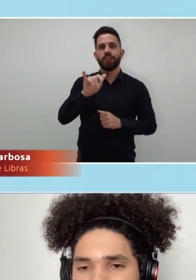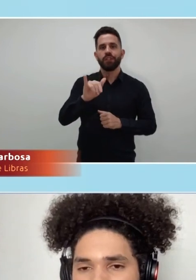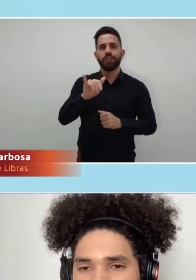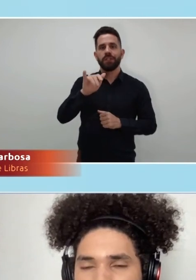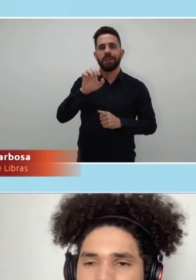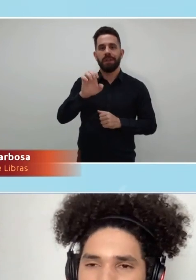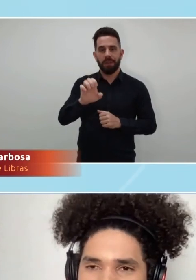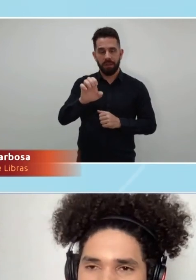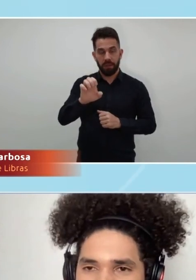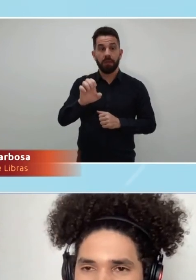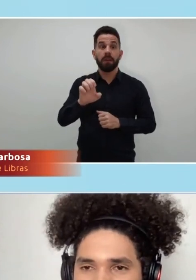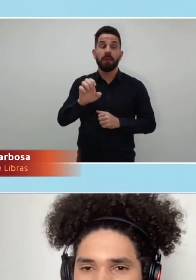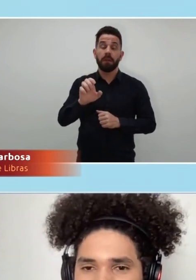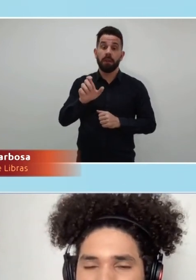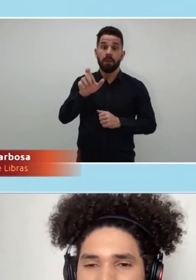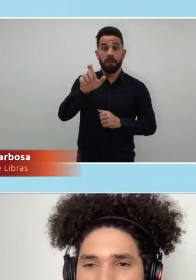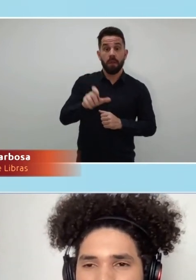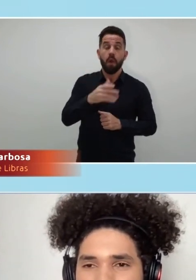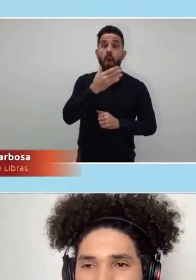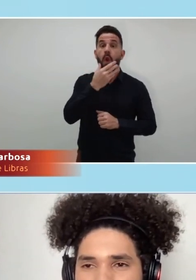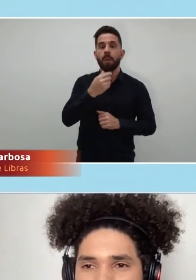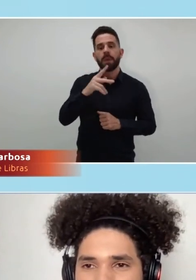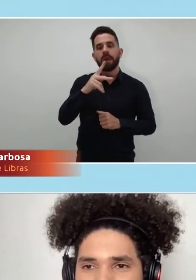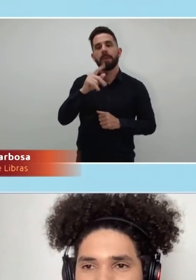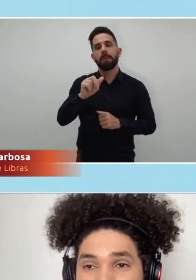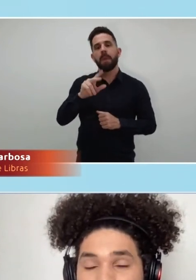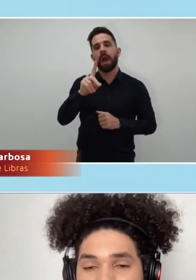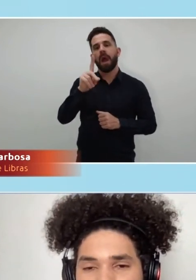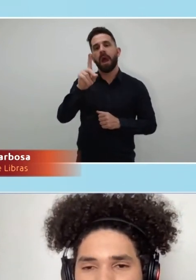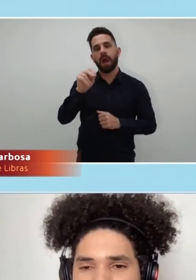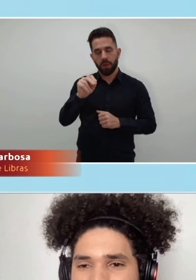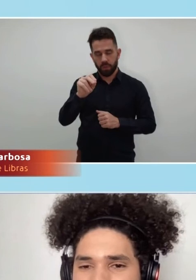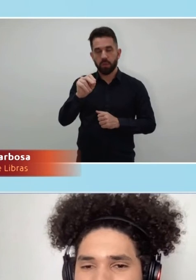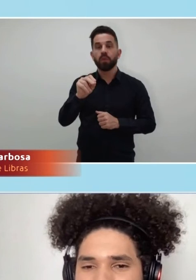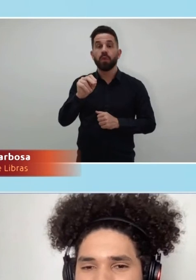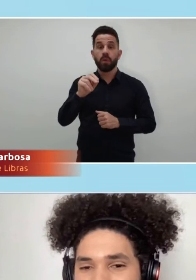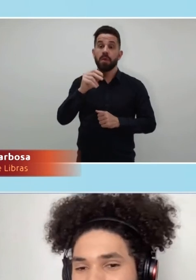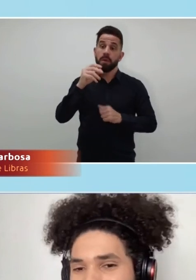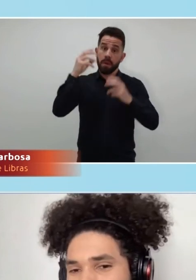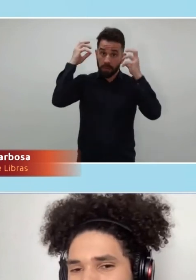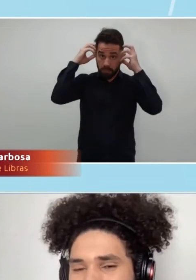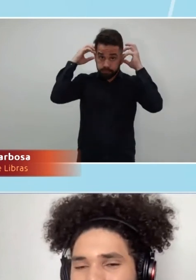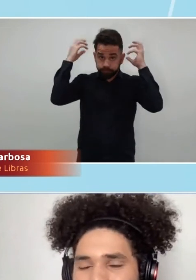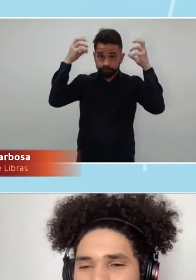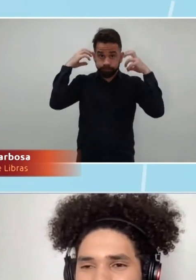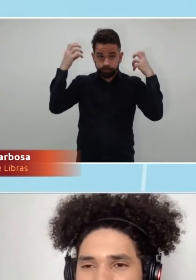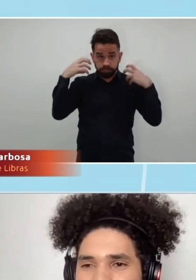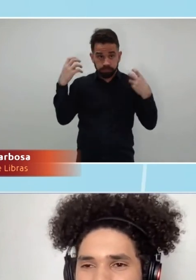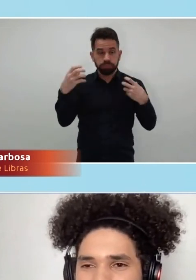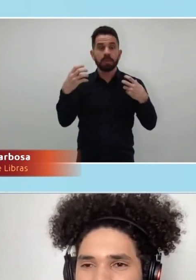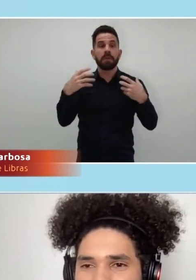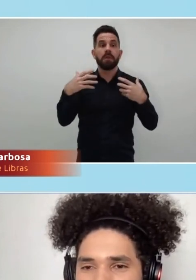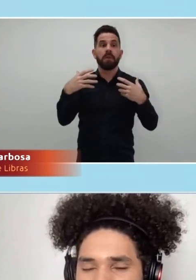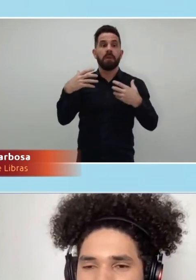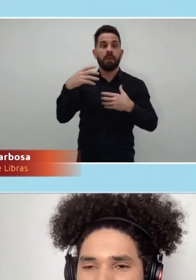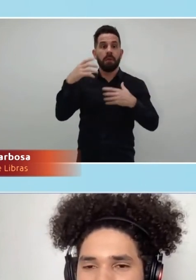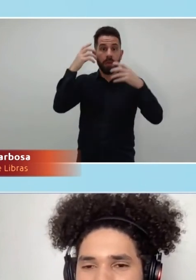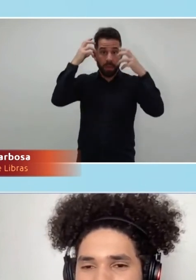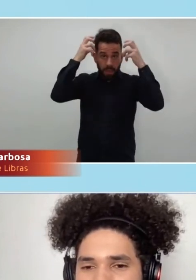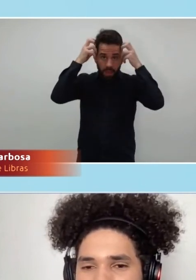e eu sou um homem pardo, tenho cabelos crespos, longos. Agora estou usando um